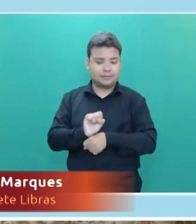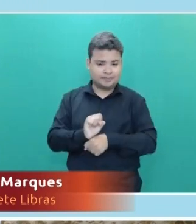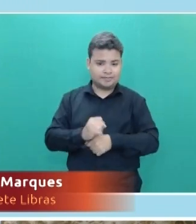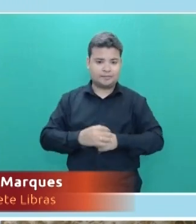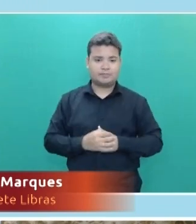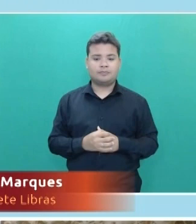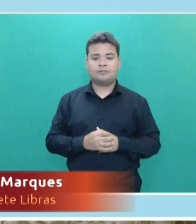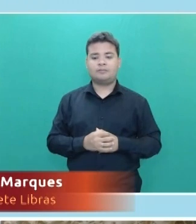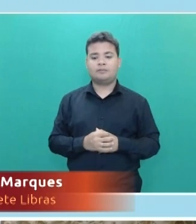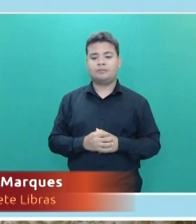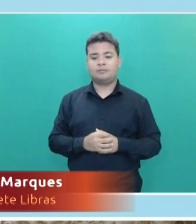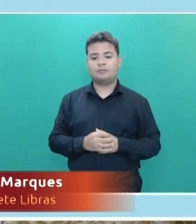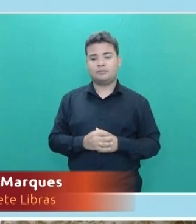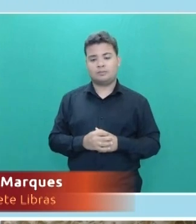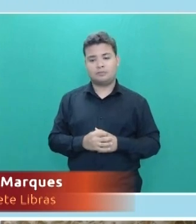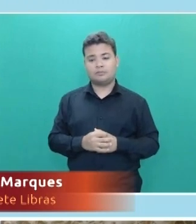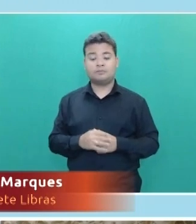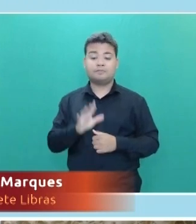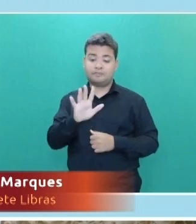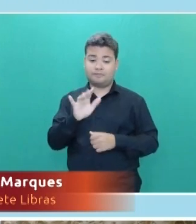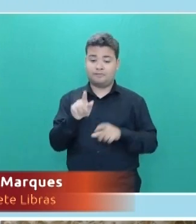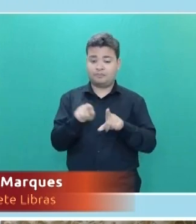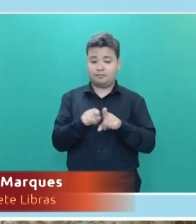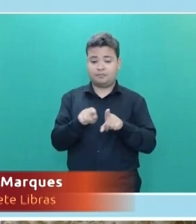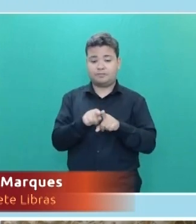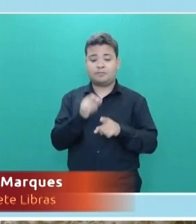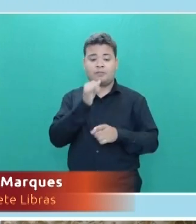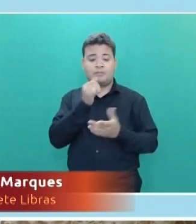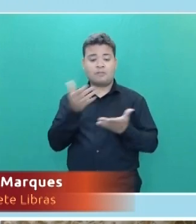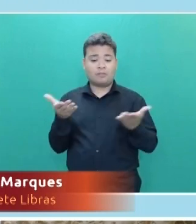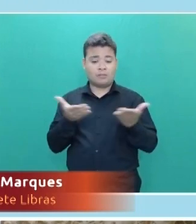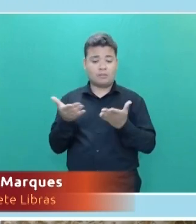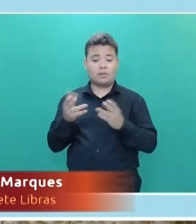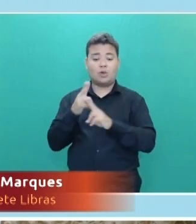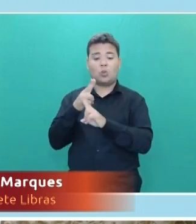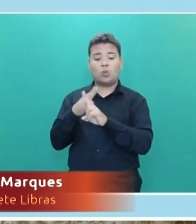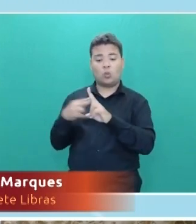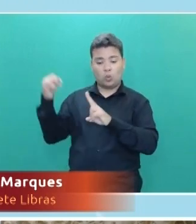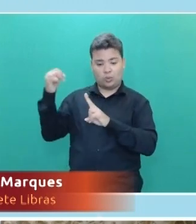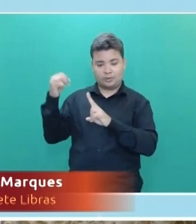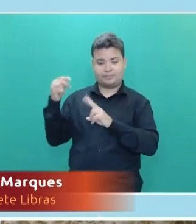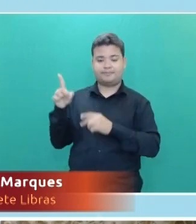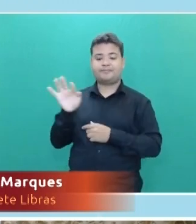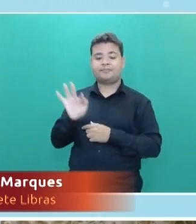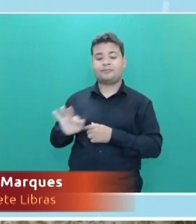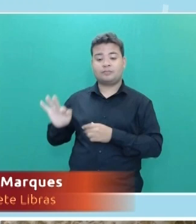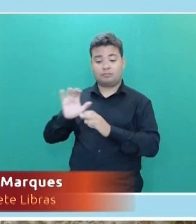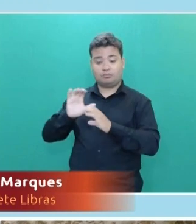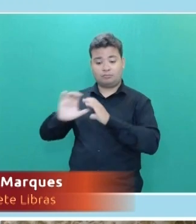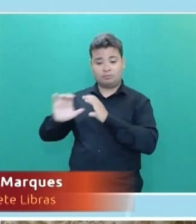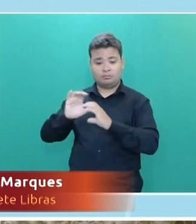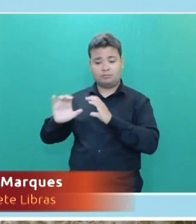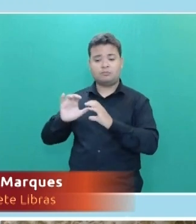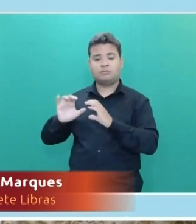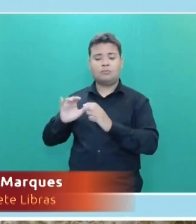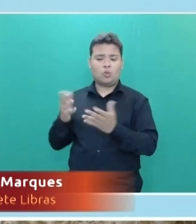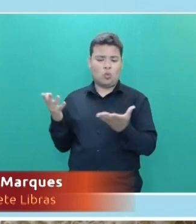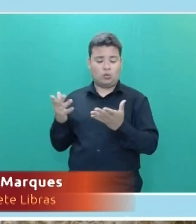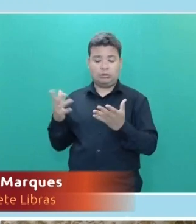E para você ter uma ideia, hoje na UNB, a Faculdade de Comunicação amanheceu em polvorosa,